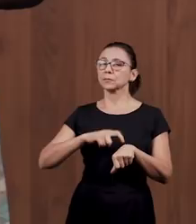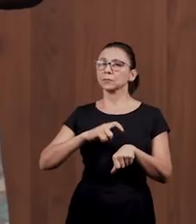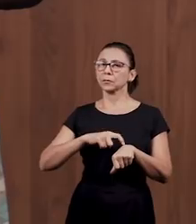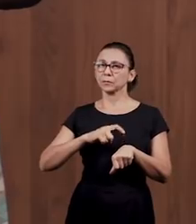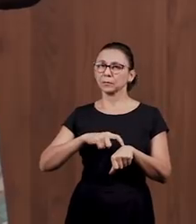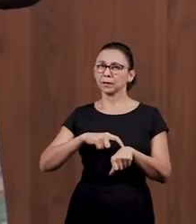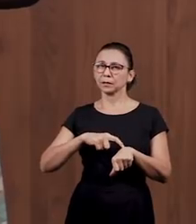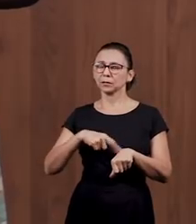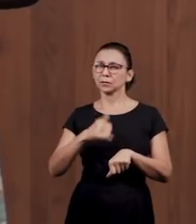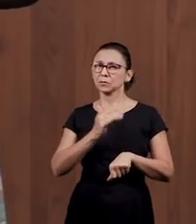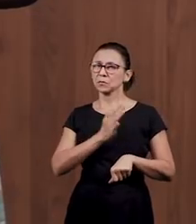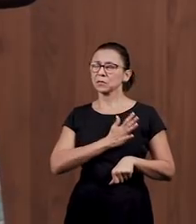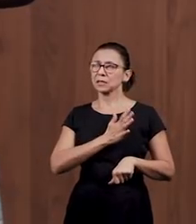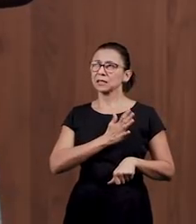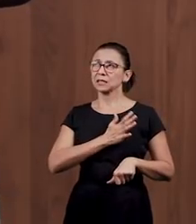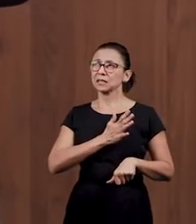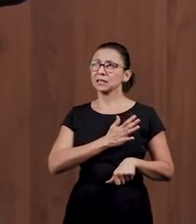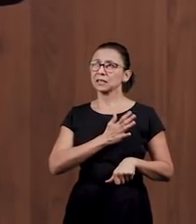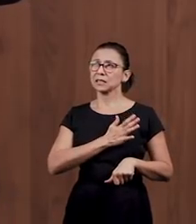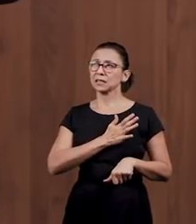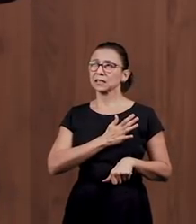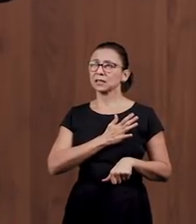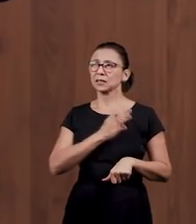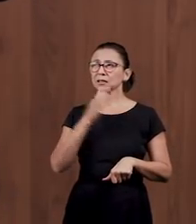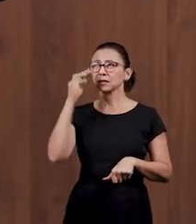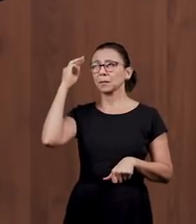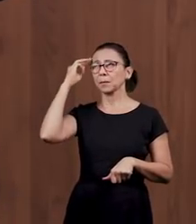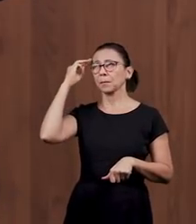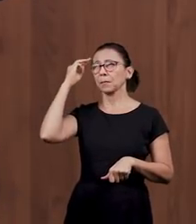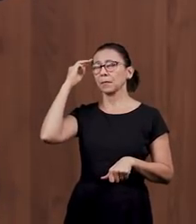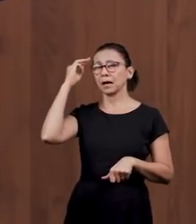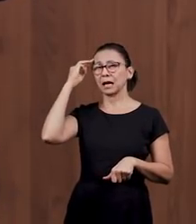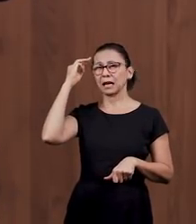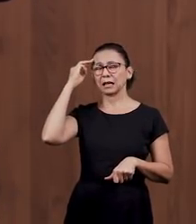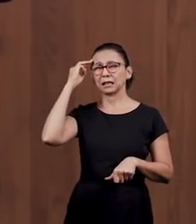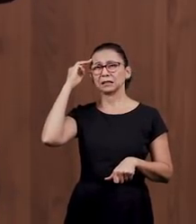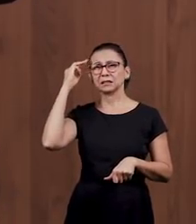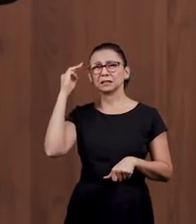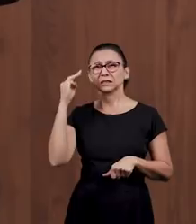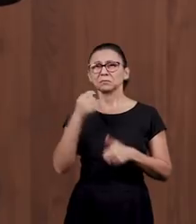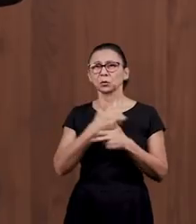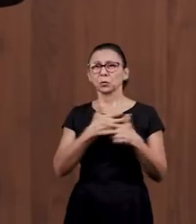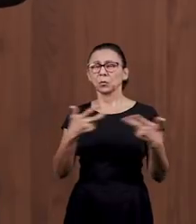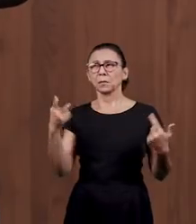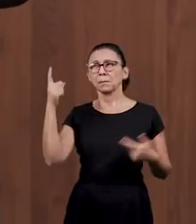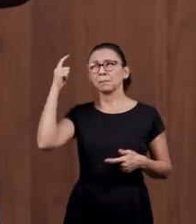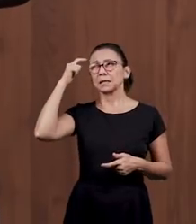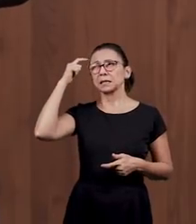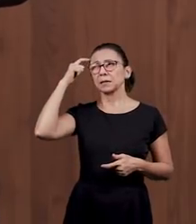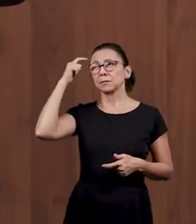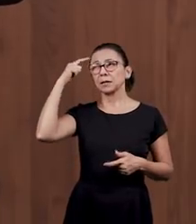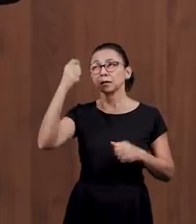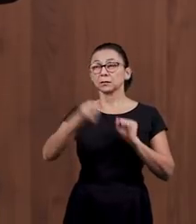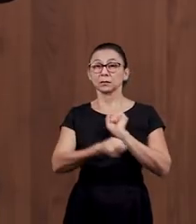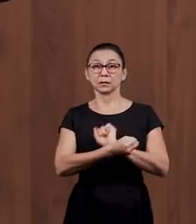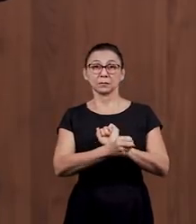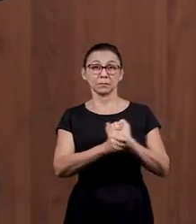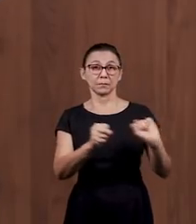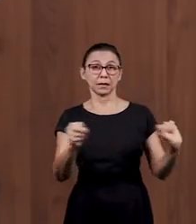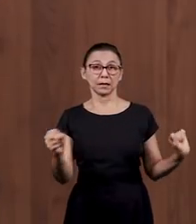hora retirar do nosso coração, da nossa mente, tudo aquilo que não vem de ti. Pai querido, para